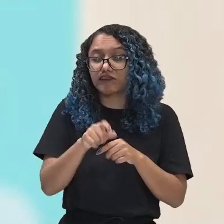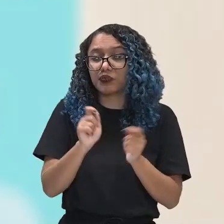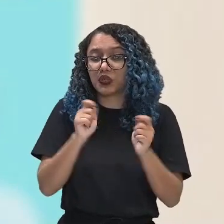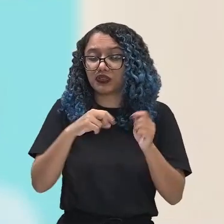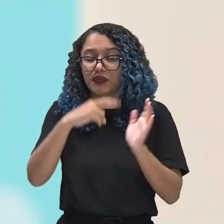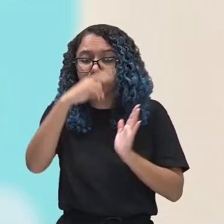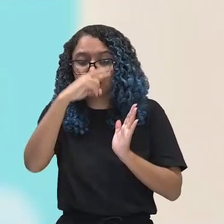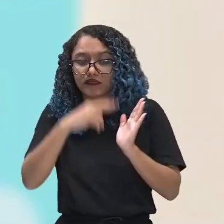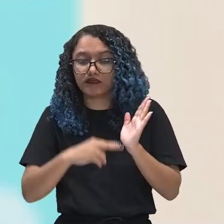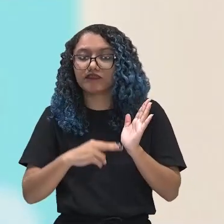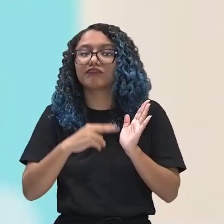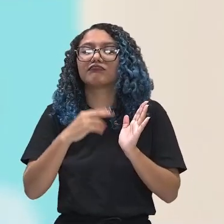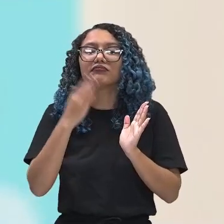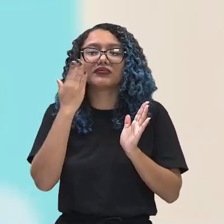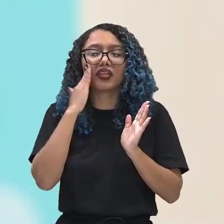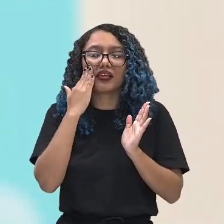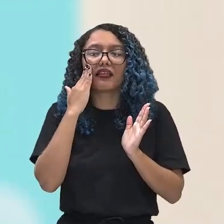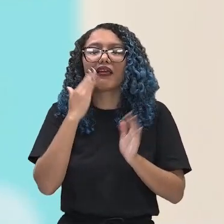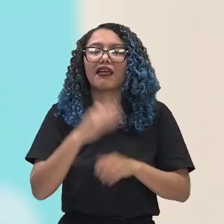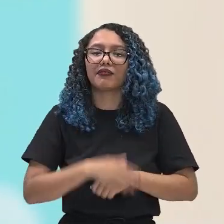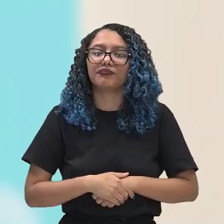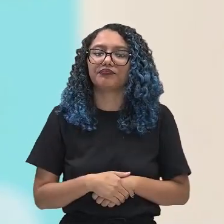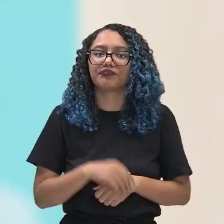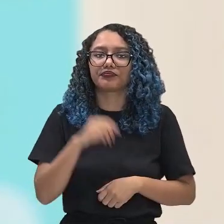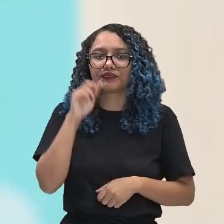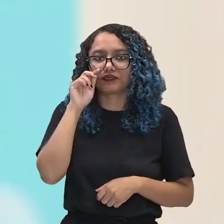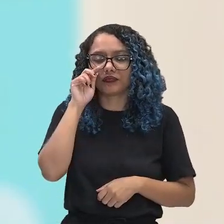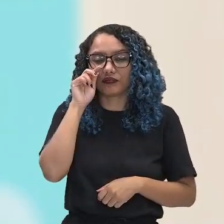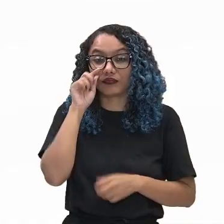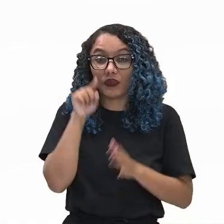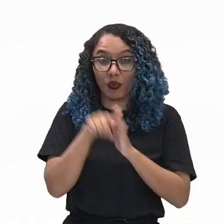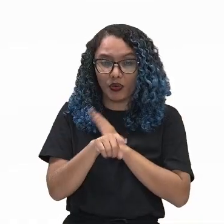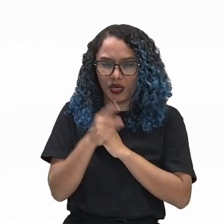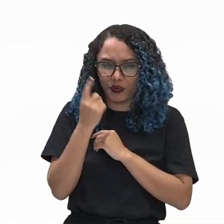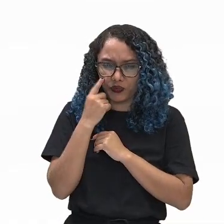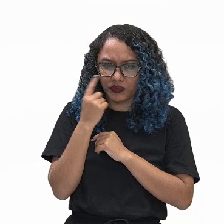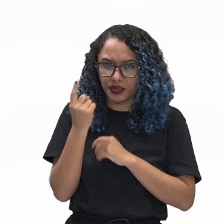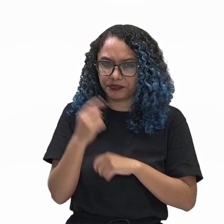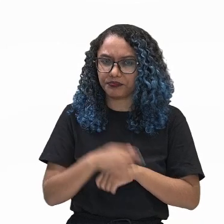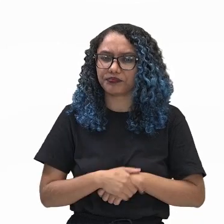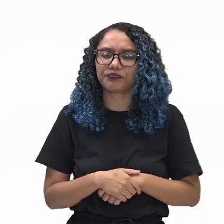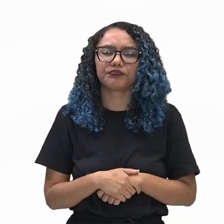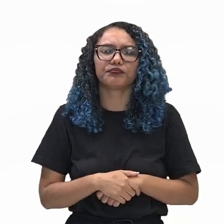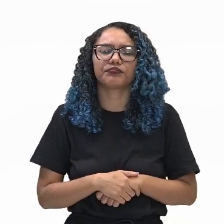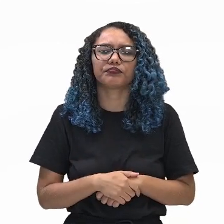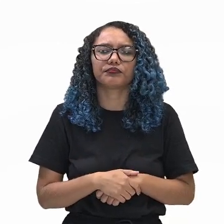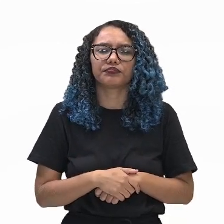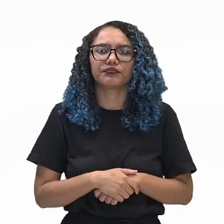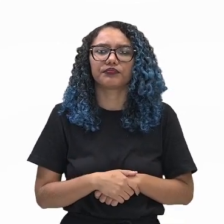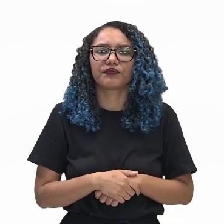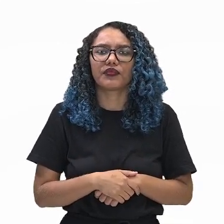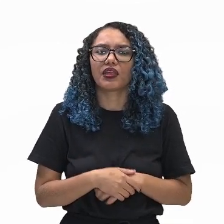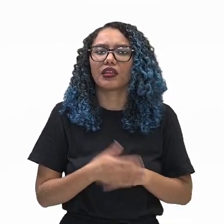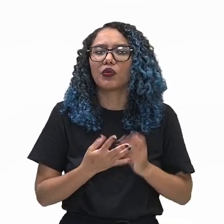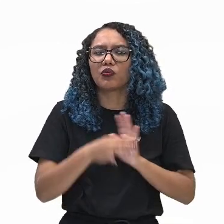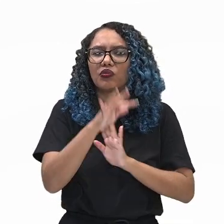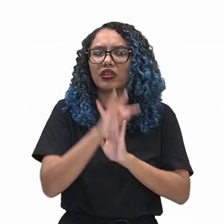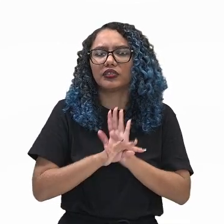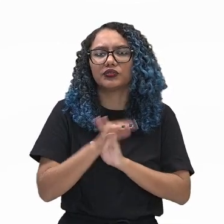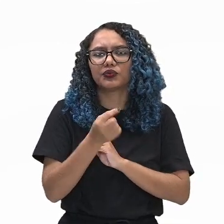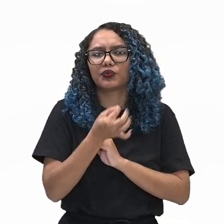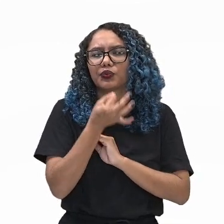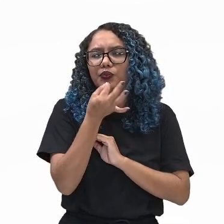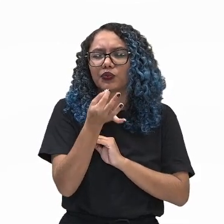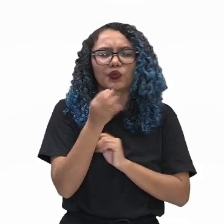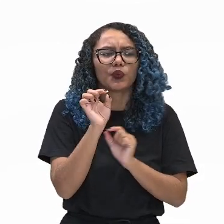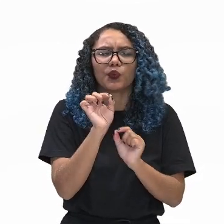dessas informações, eu tenho uma pergunta para você, acompanhe aí na cartela comigo. O que é o texto argumentativo ou o que